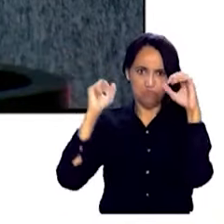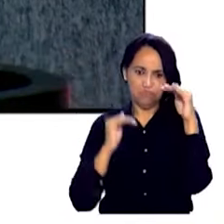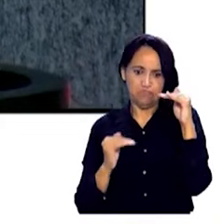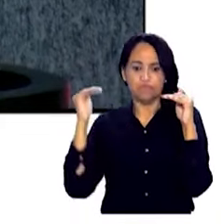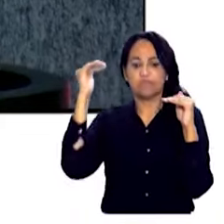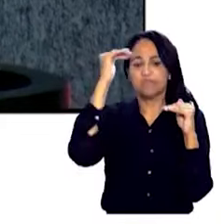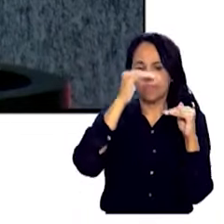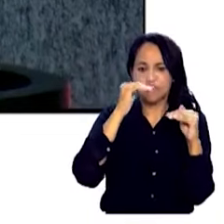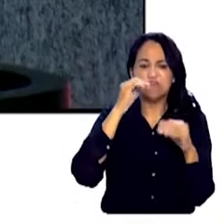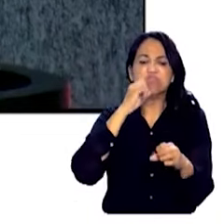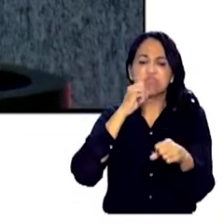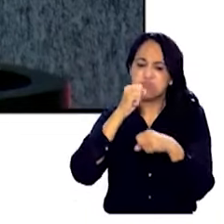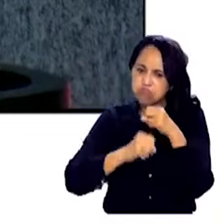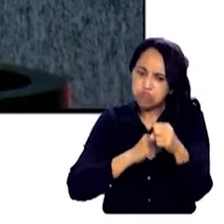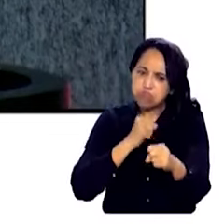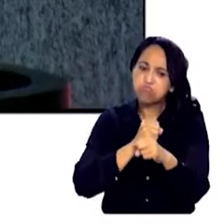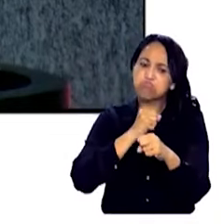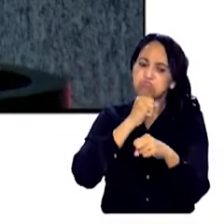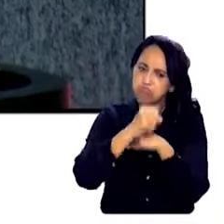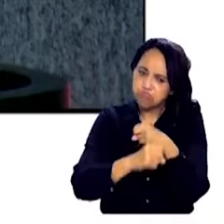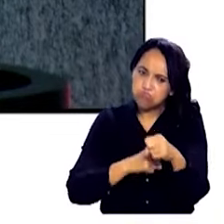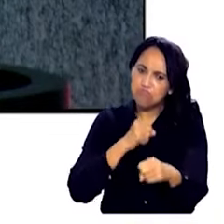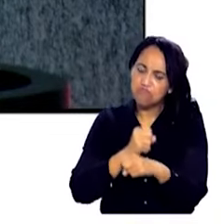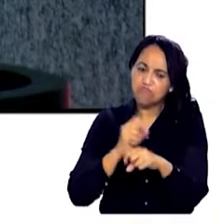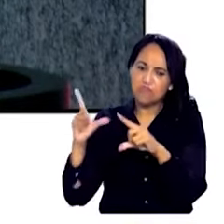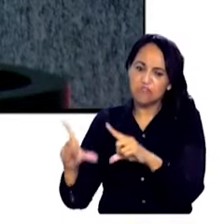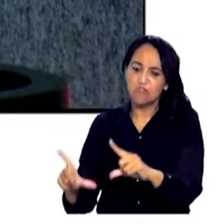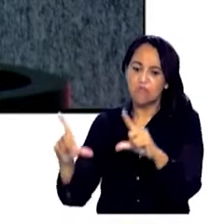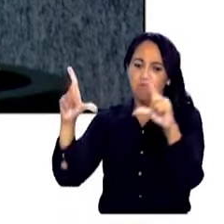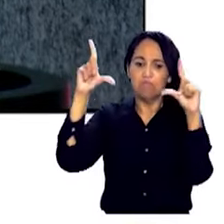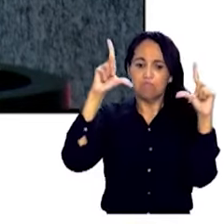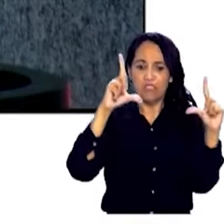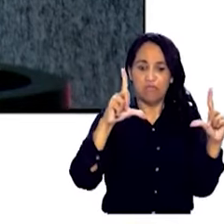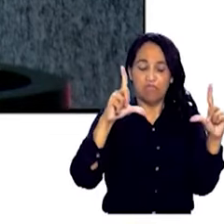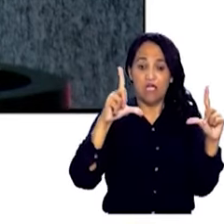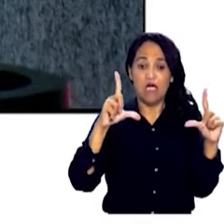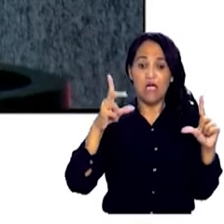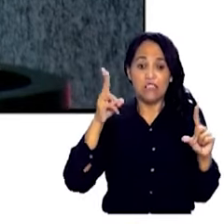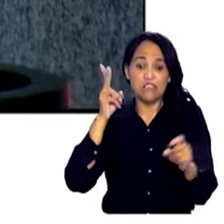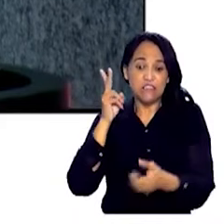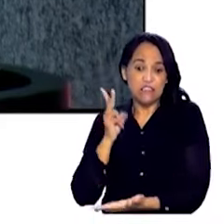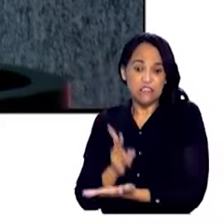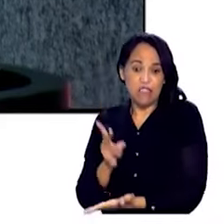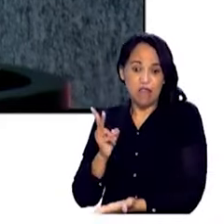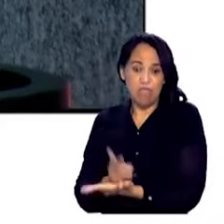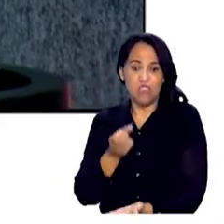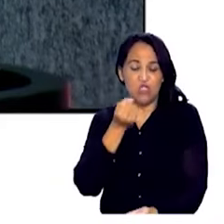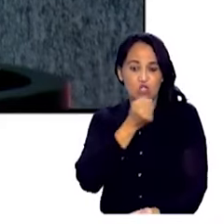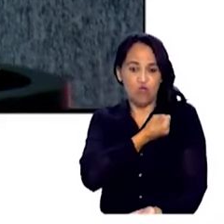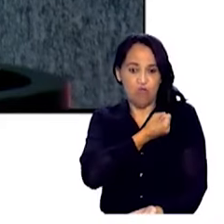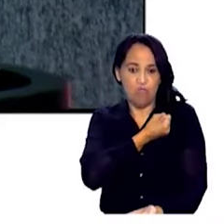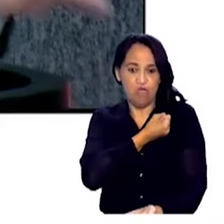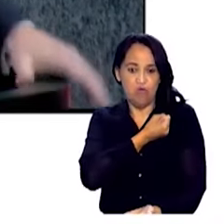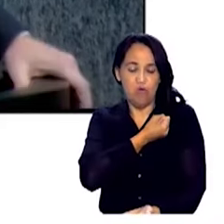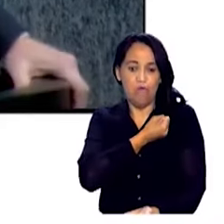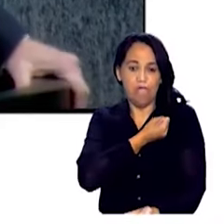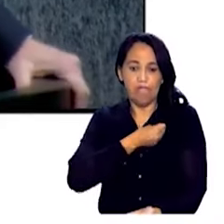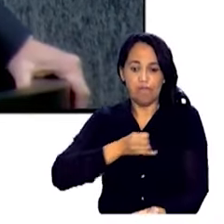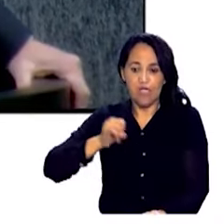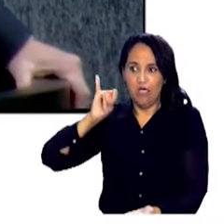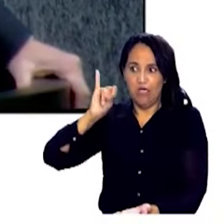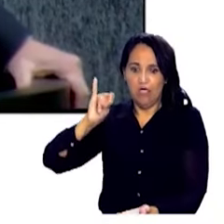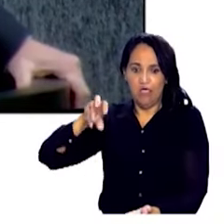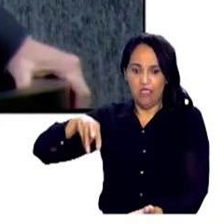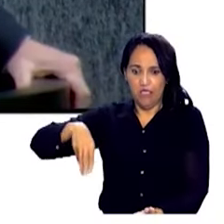diante ã os painéis são sempre em número ímpar mas quantos juízes decidem não tem turmas fixas quantos juízes